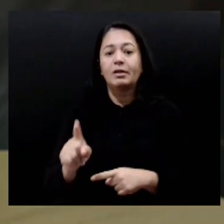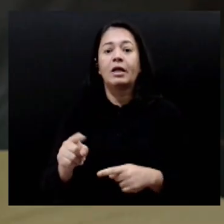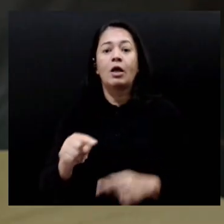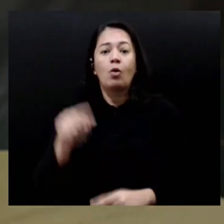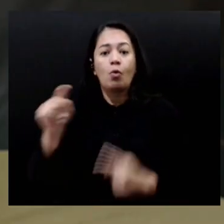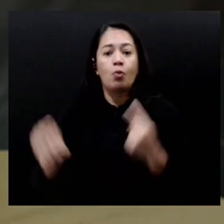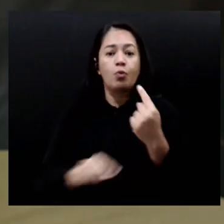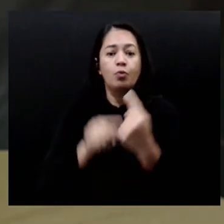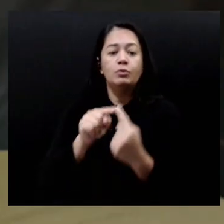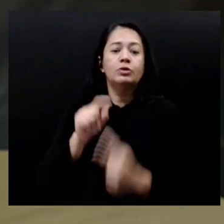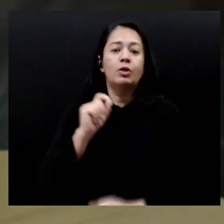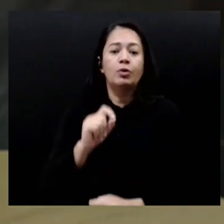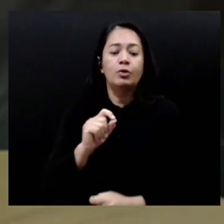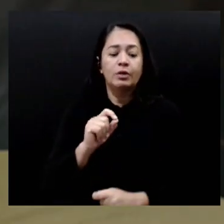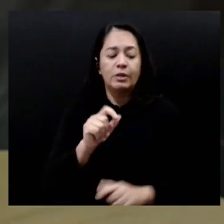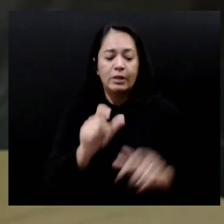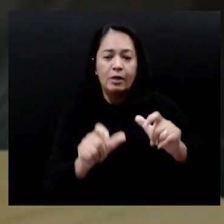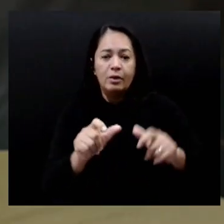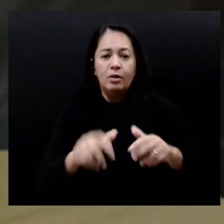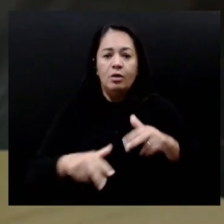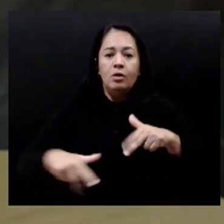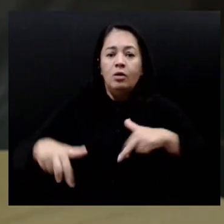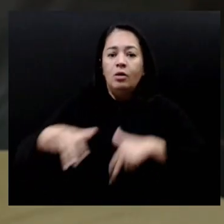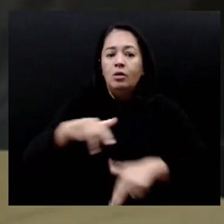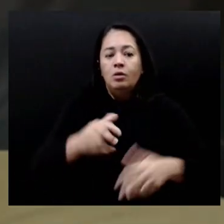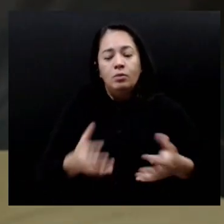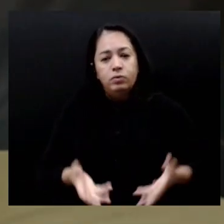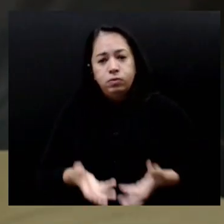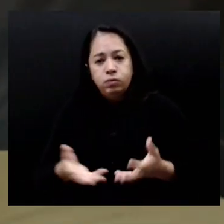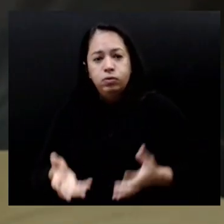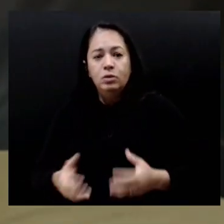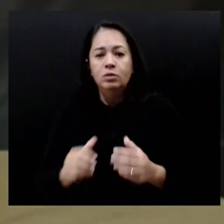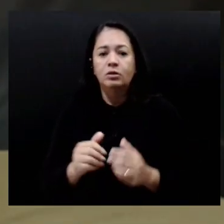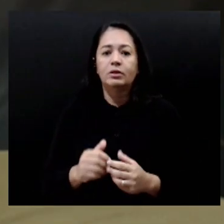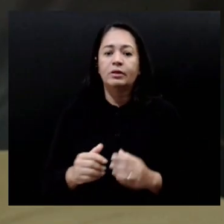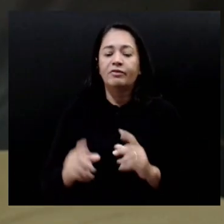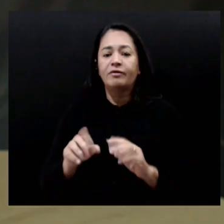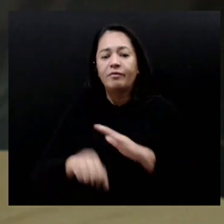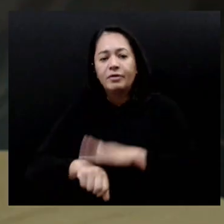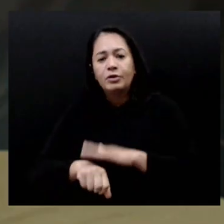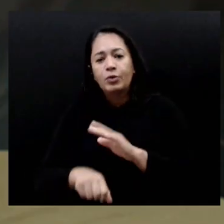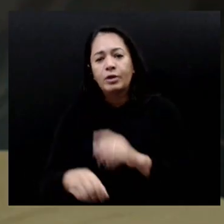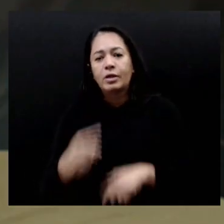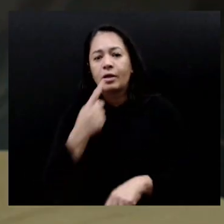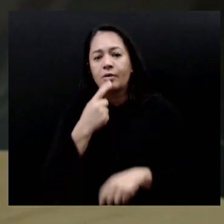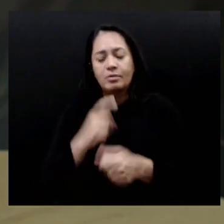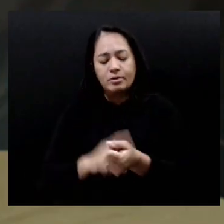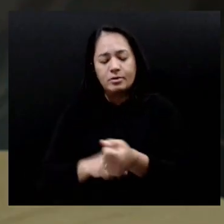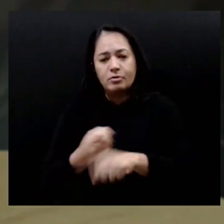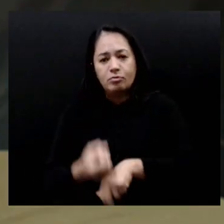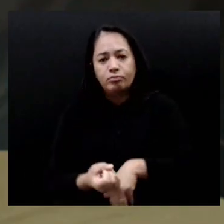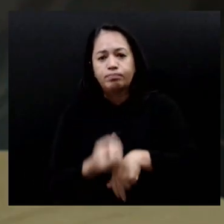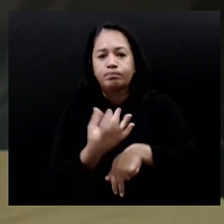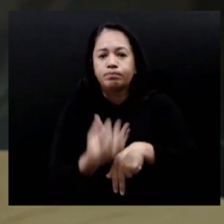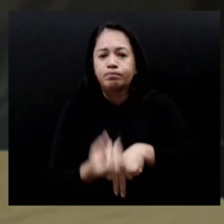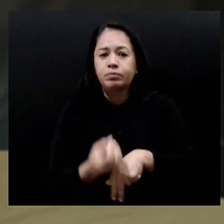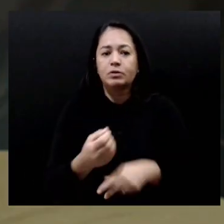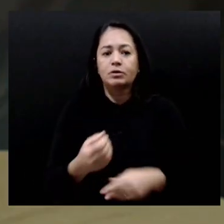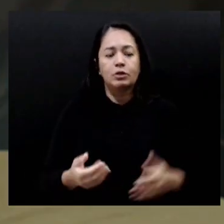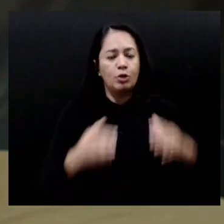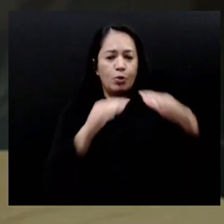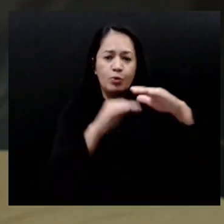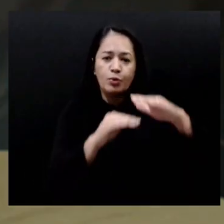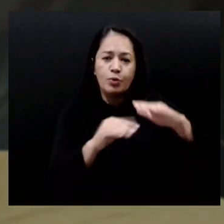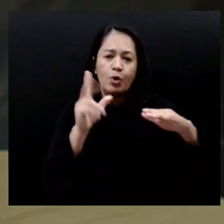circula pela região central a se tornar um doador regular, ajudando também a manter aí os estoques abastecidos e